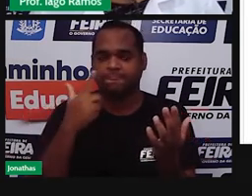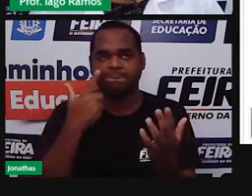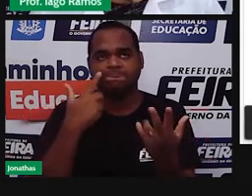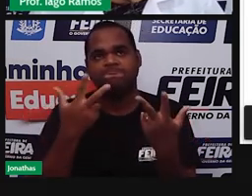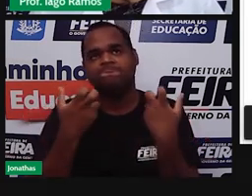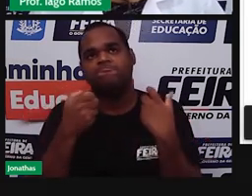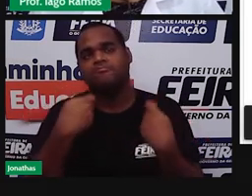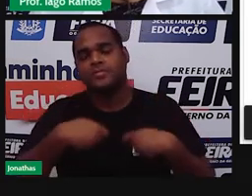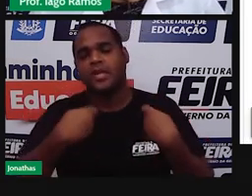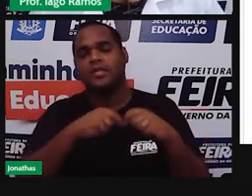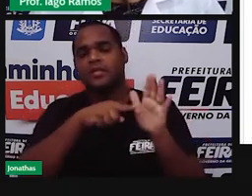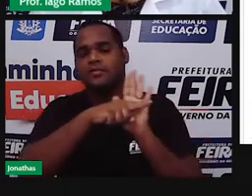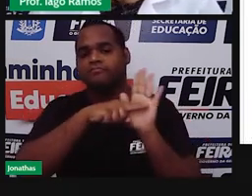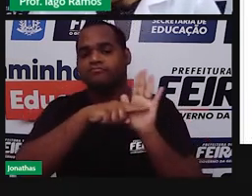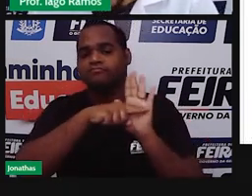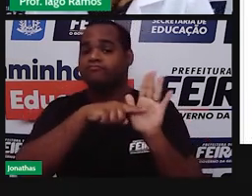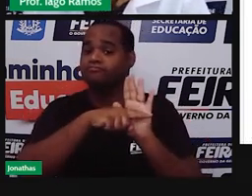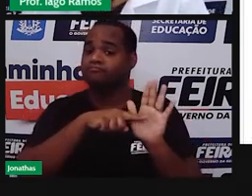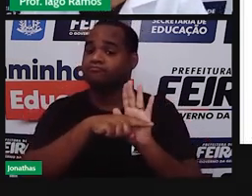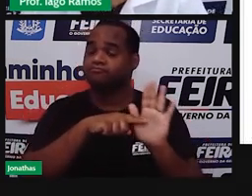analisar.